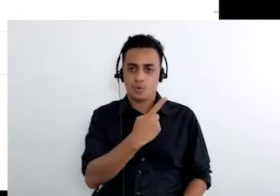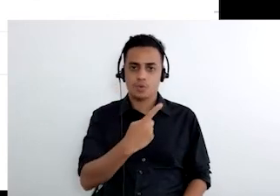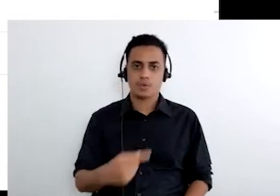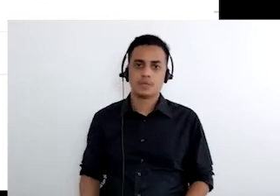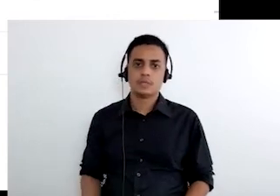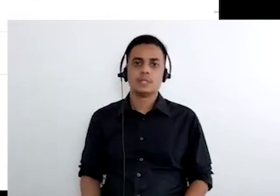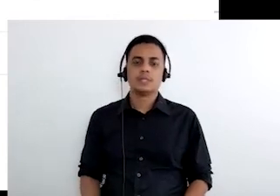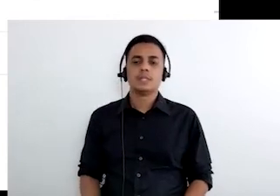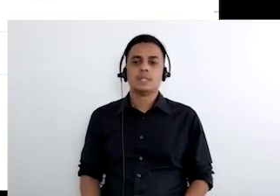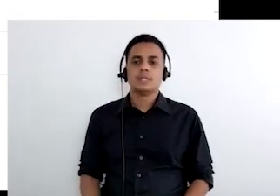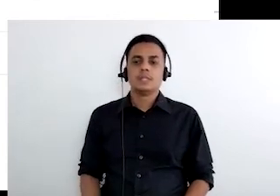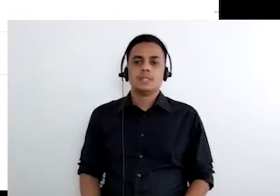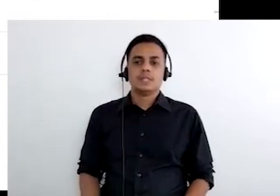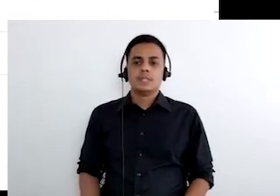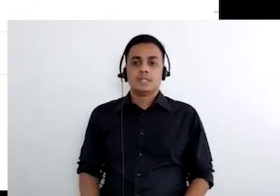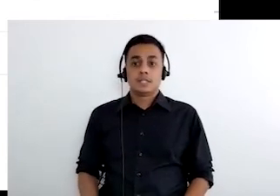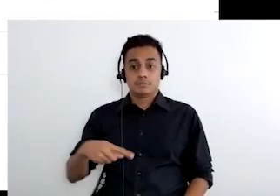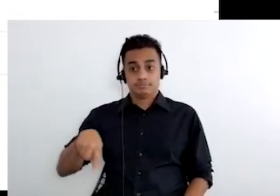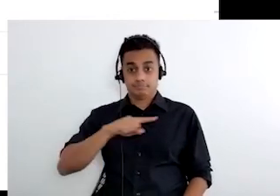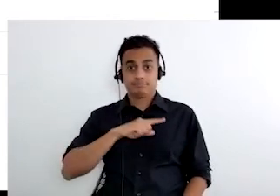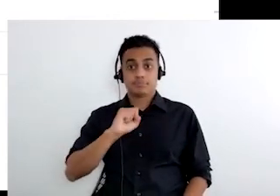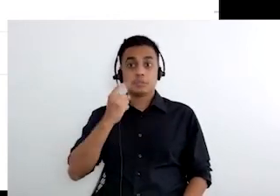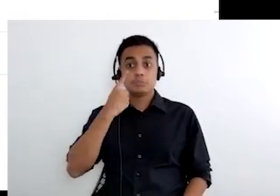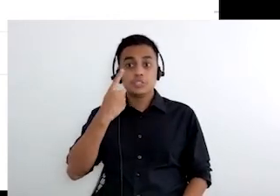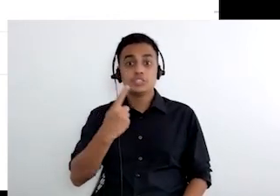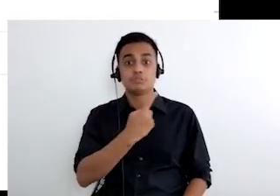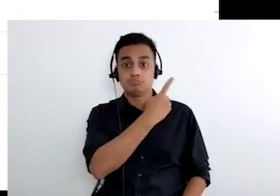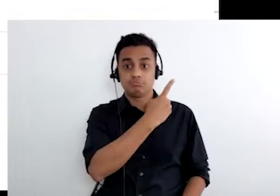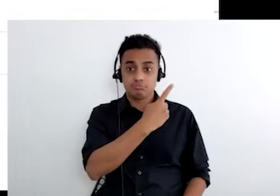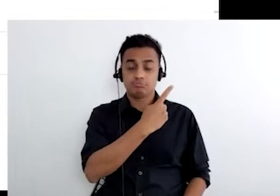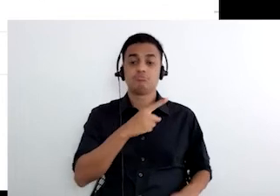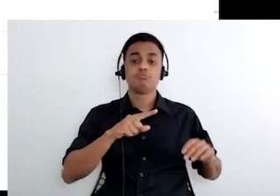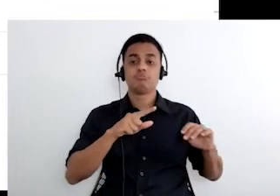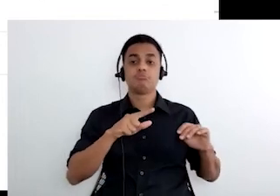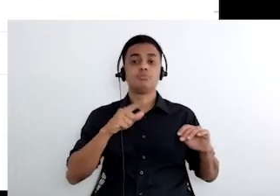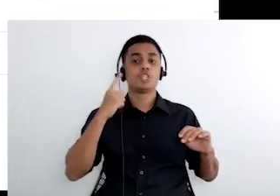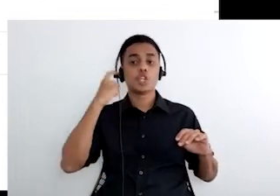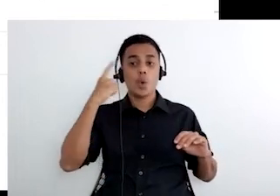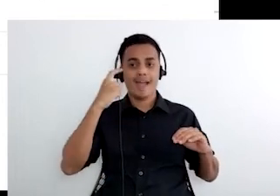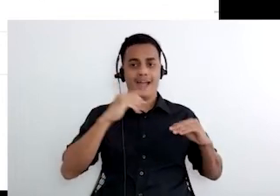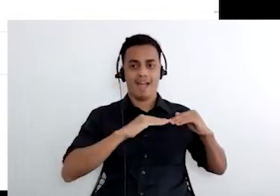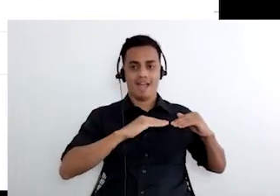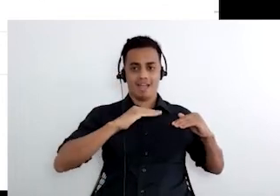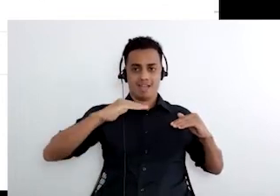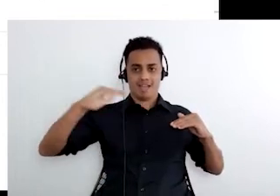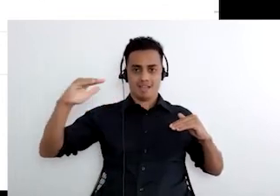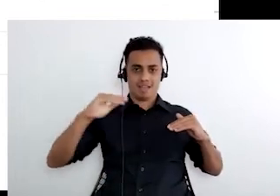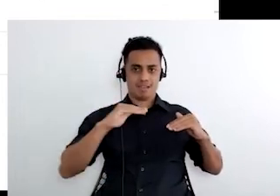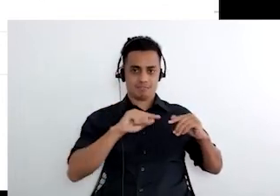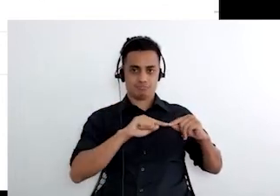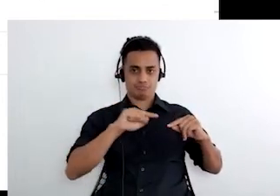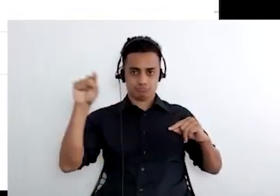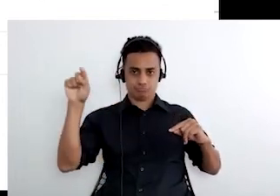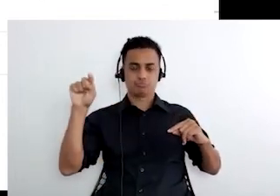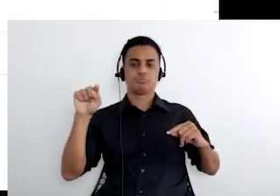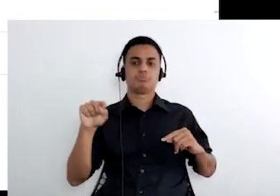A gente pode pedir para a nossa solista na jogada tocar uma escala. Nesse